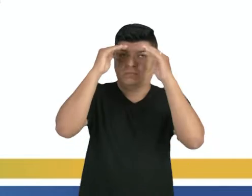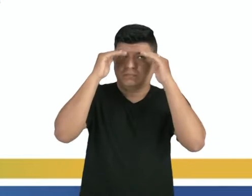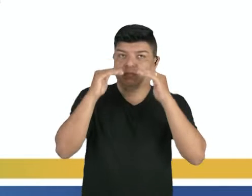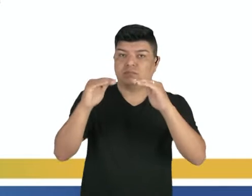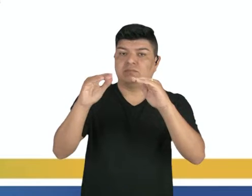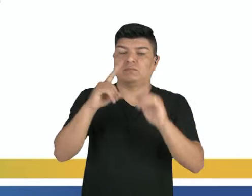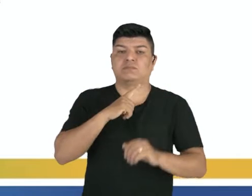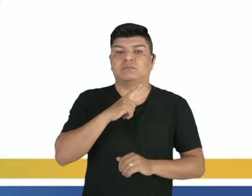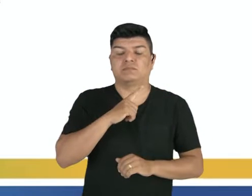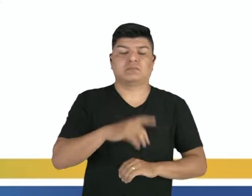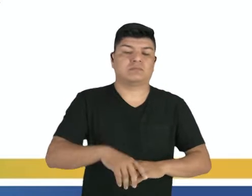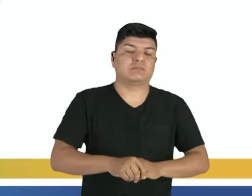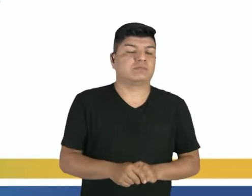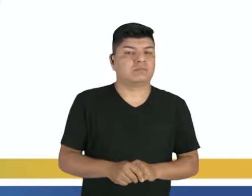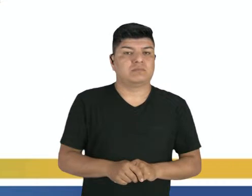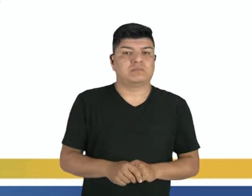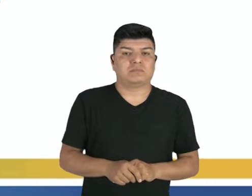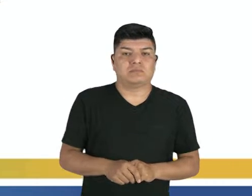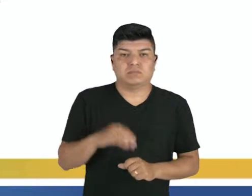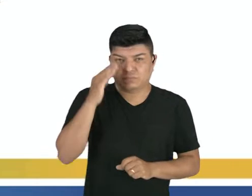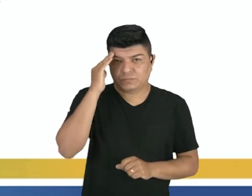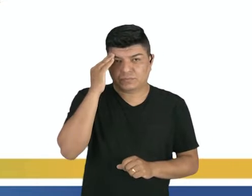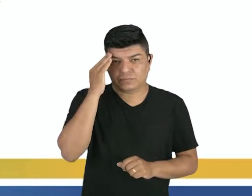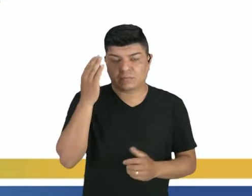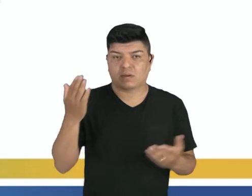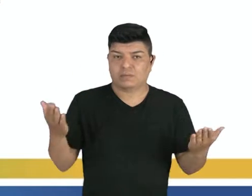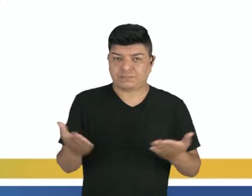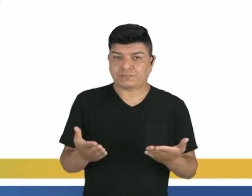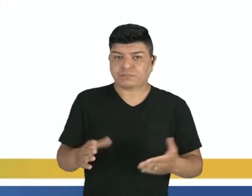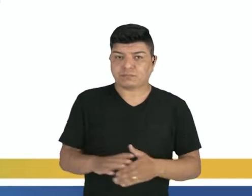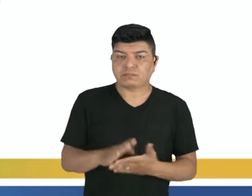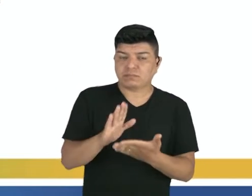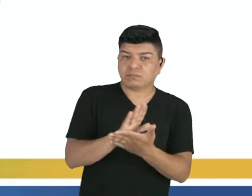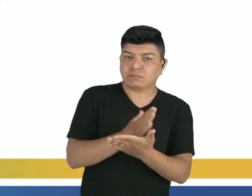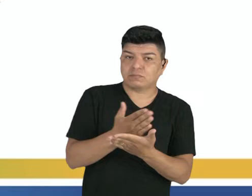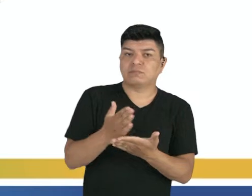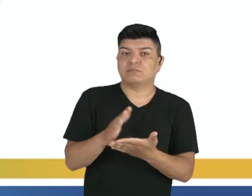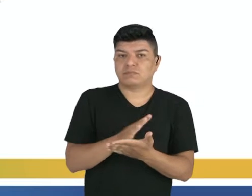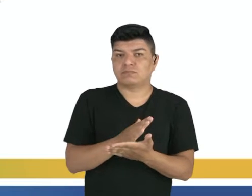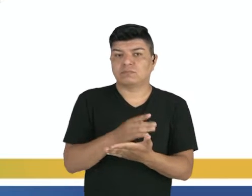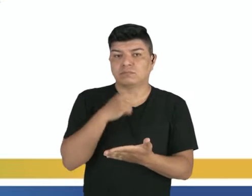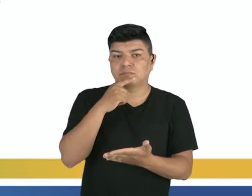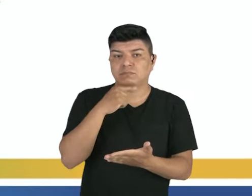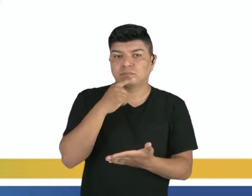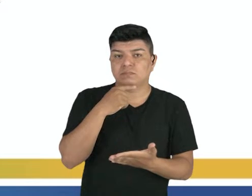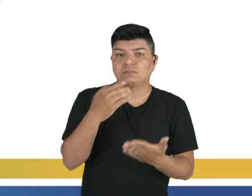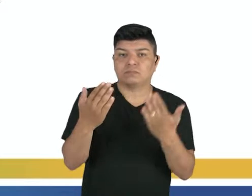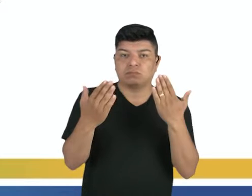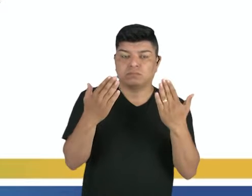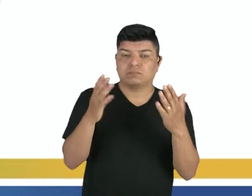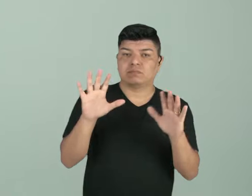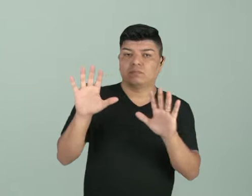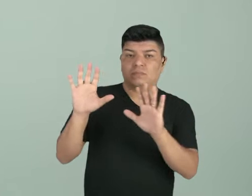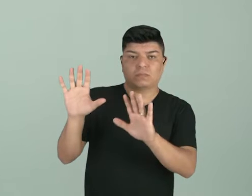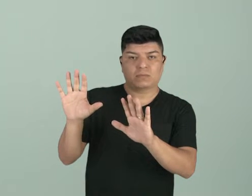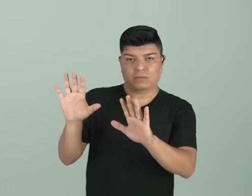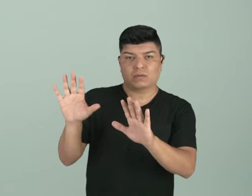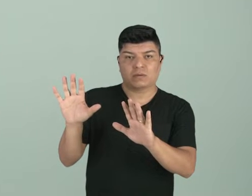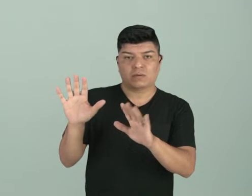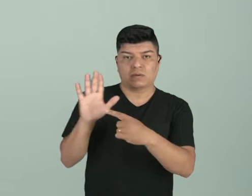os possui. Vamos entender algumas questões relacionadas a